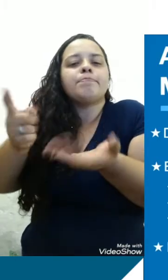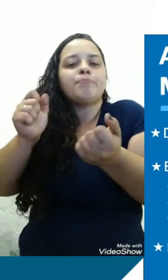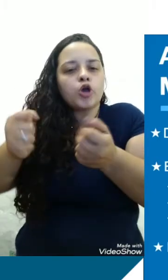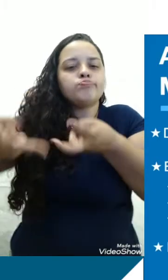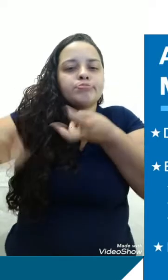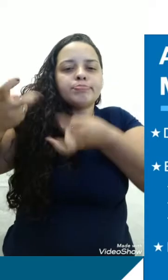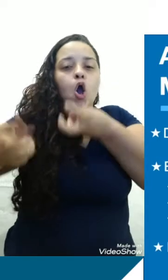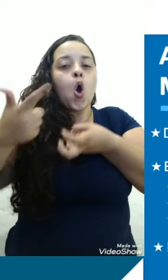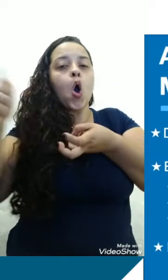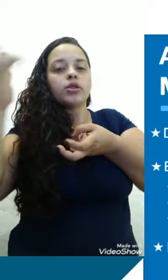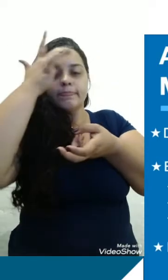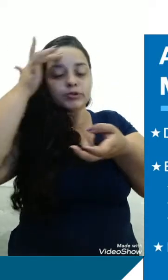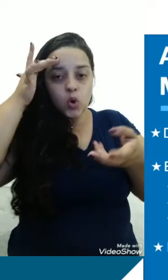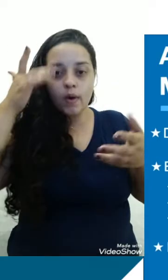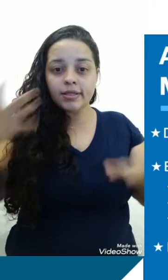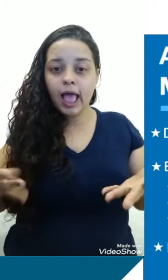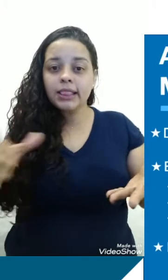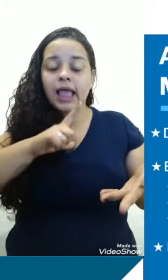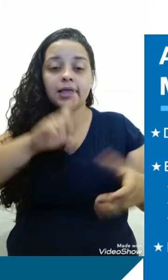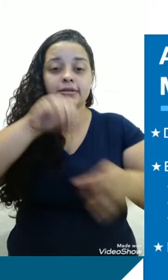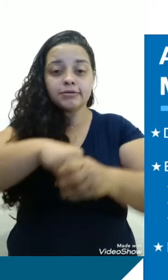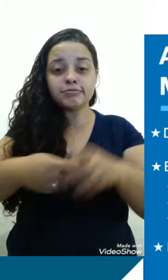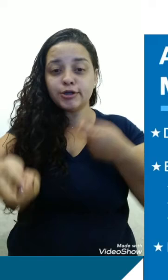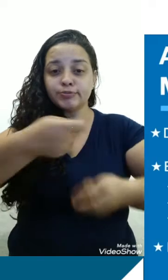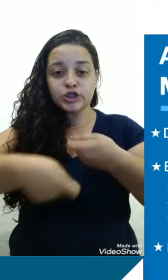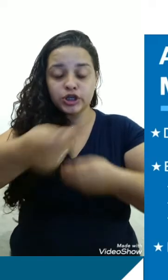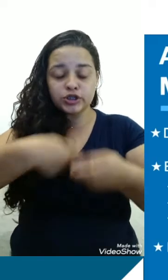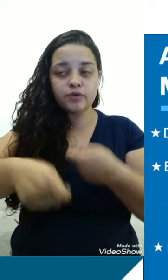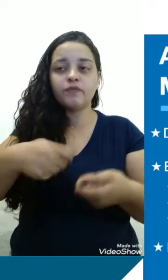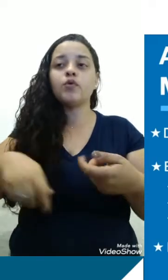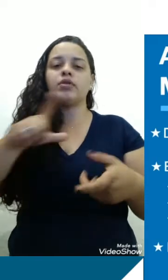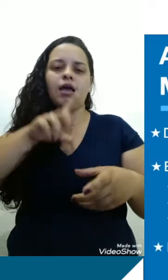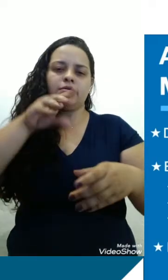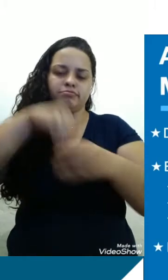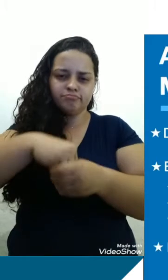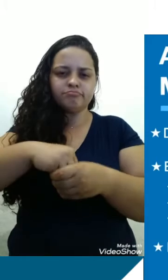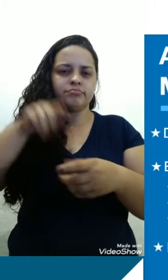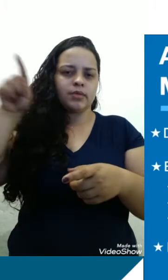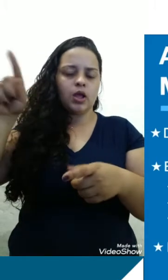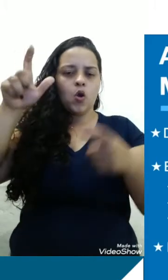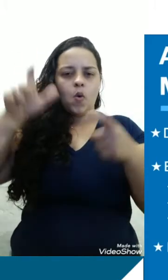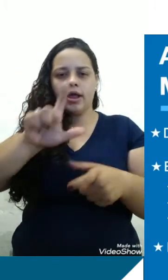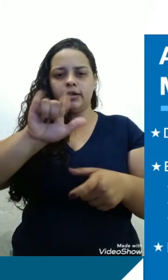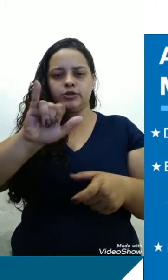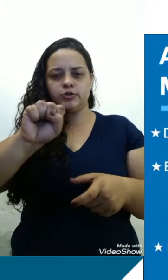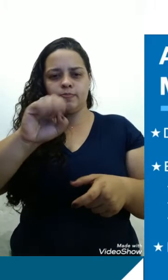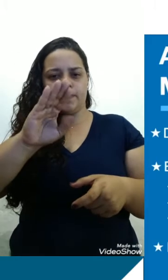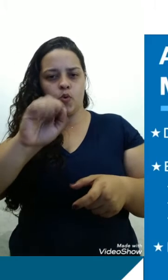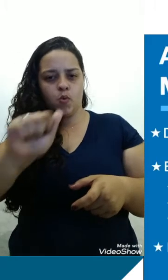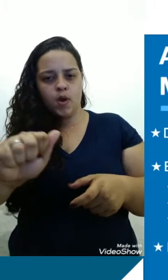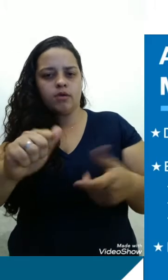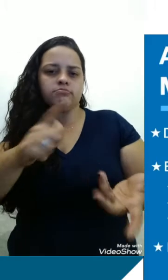particulares. Para isso, foi montada uma grande estrutura administrativa, onde nós tínhamos o Conselho Ultramarino em Lisboa, dando